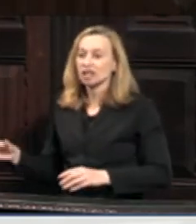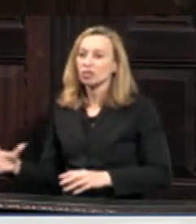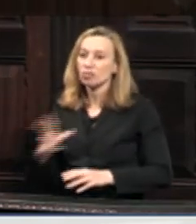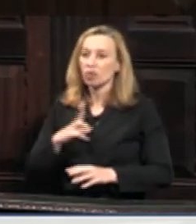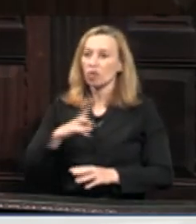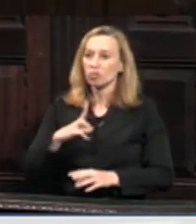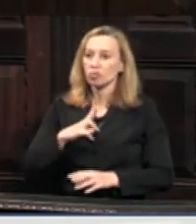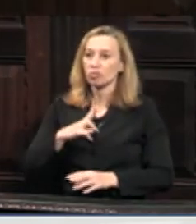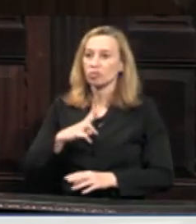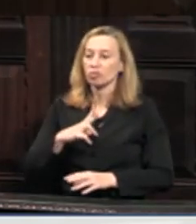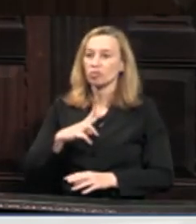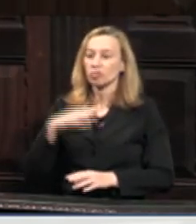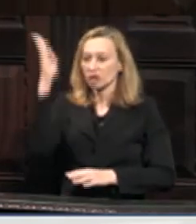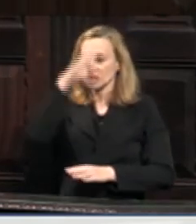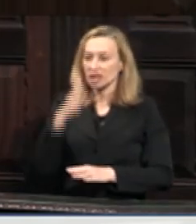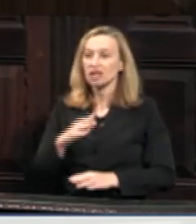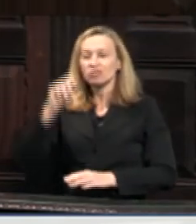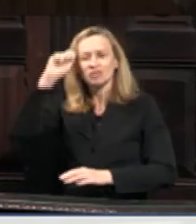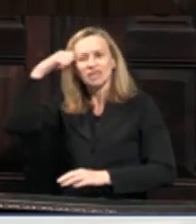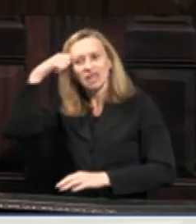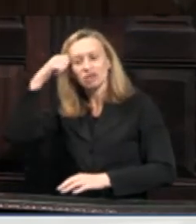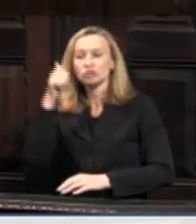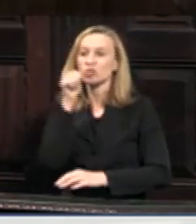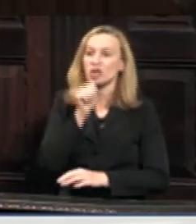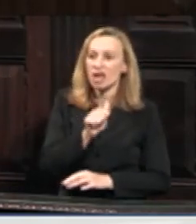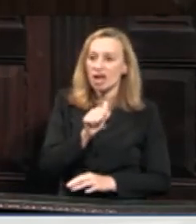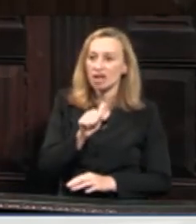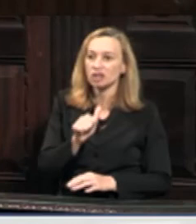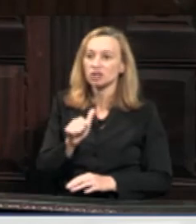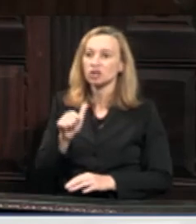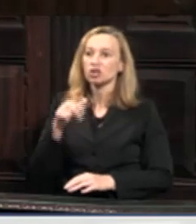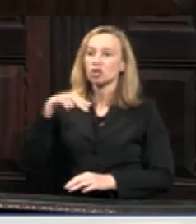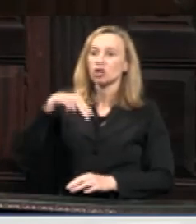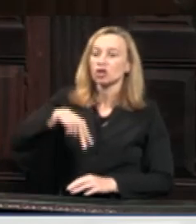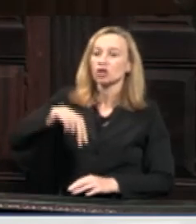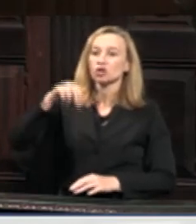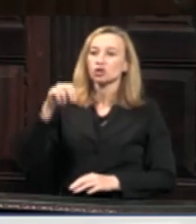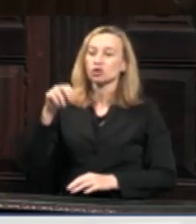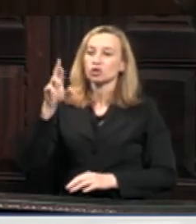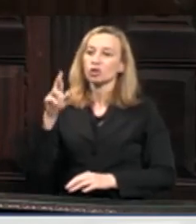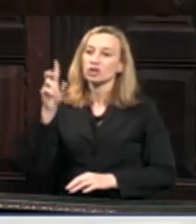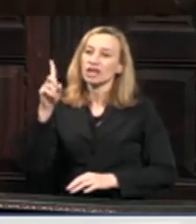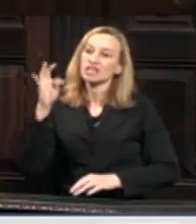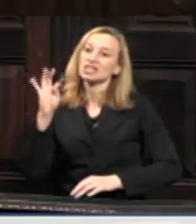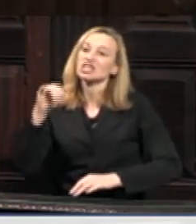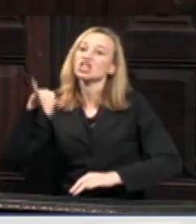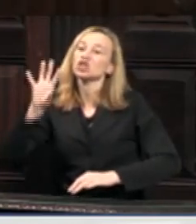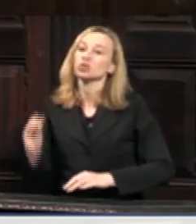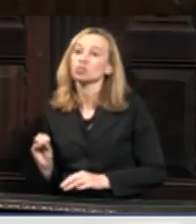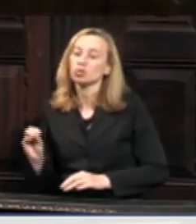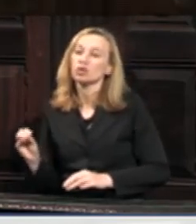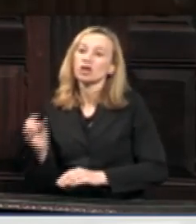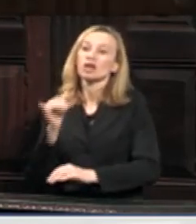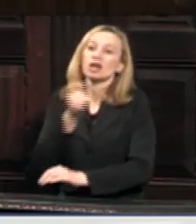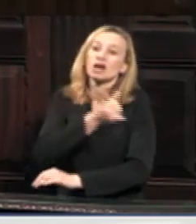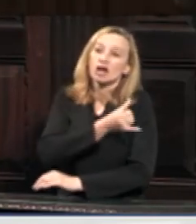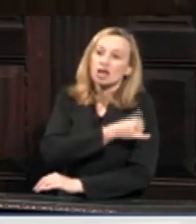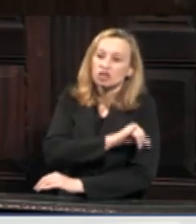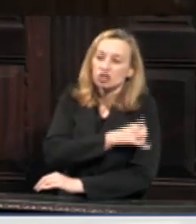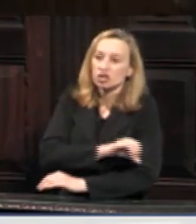negros, mulheres, comunidade LGBT, nordestinos, sulistas, cariocas, fluminenses,